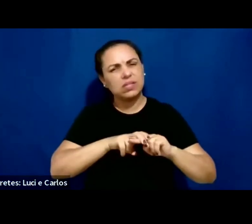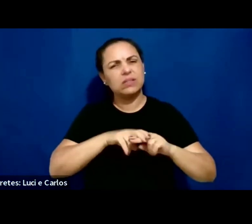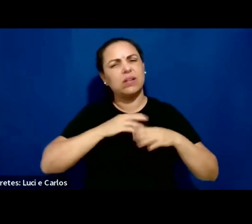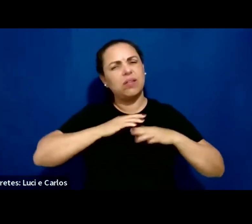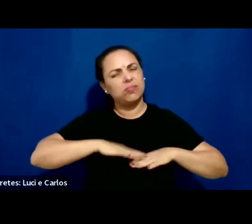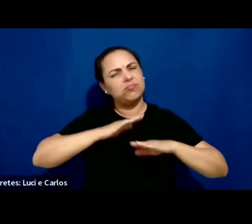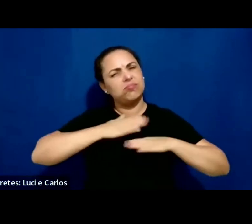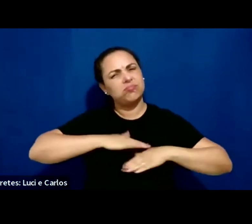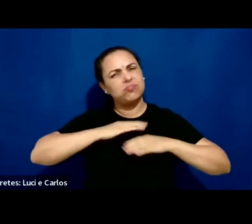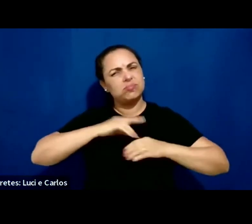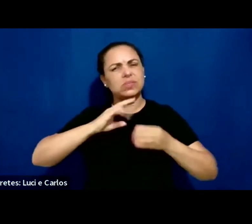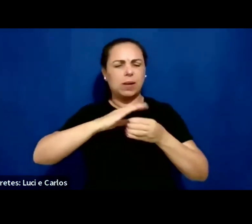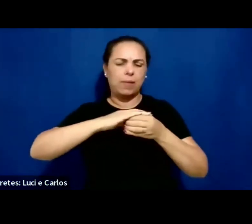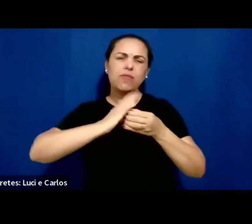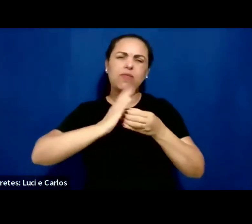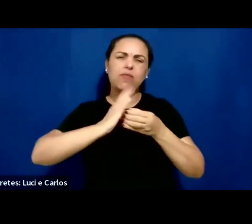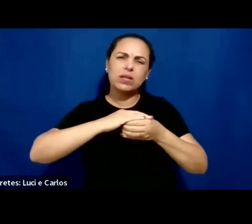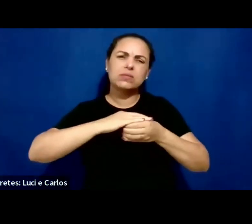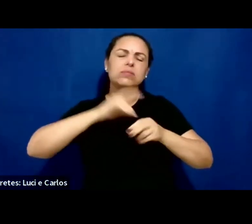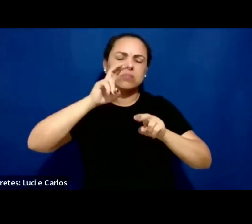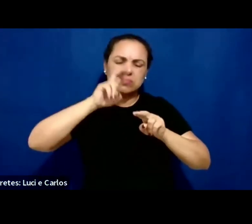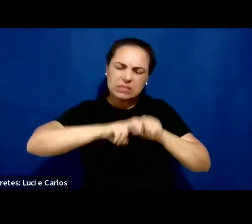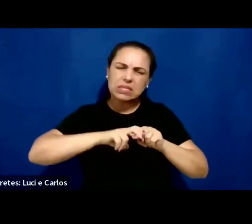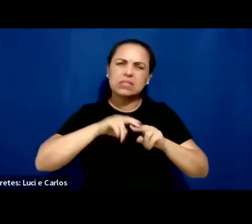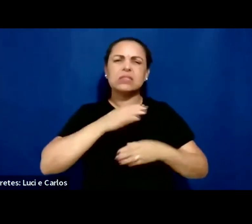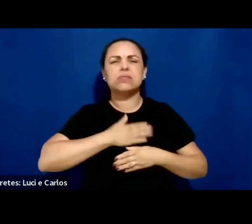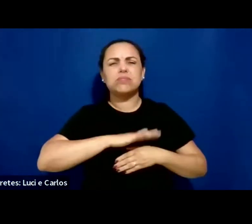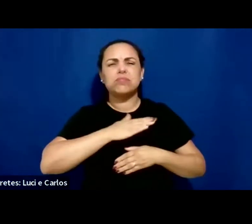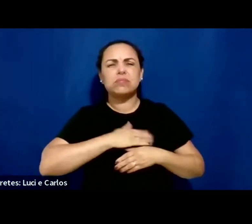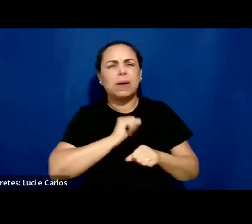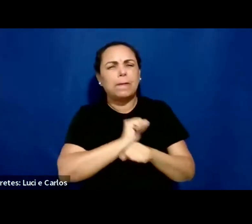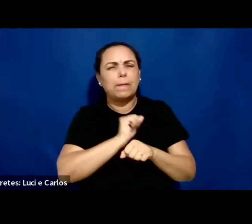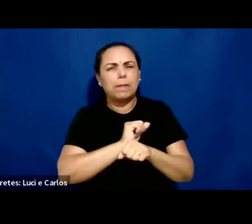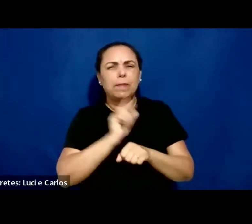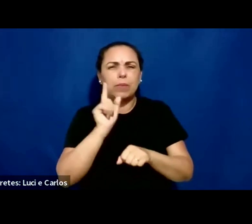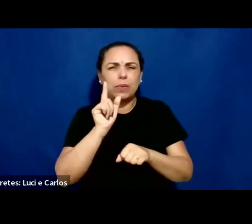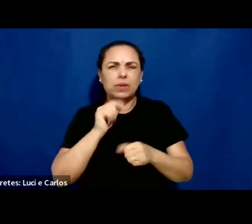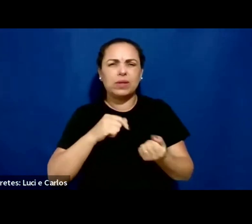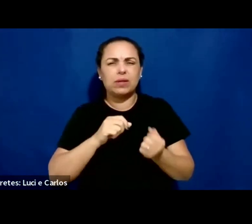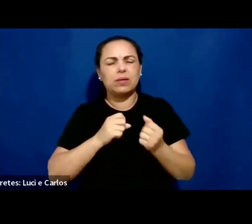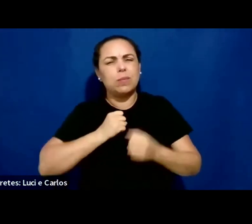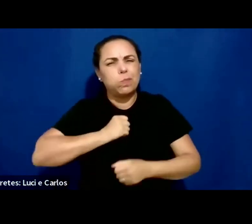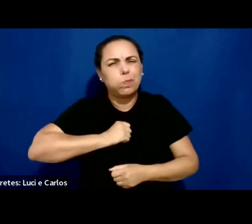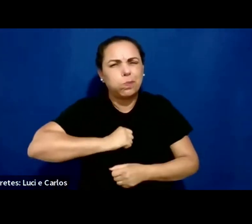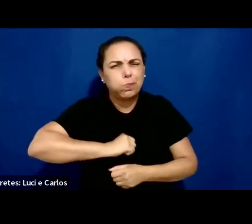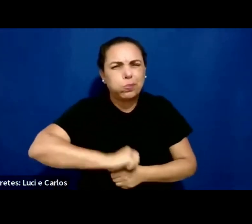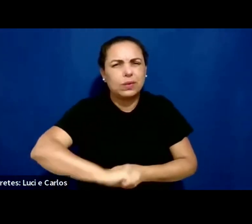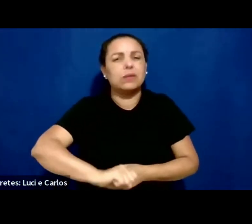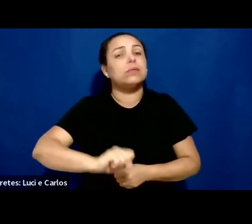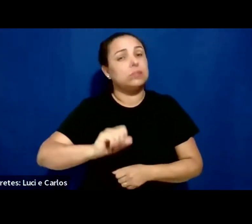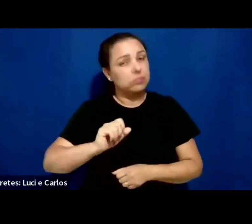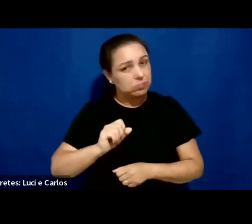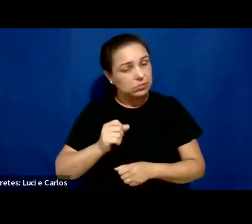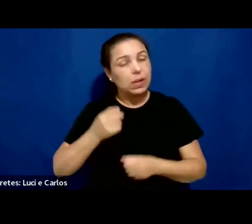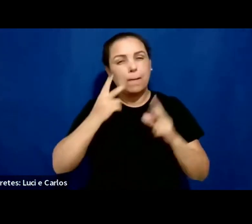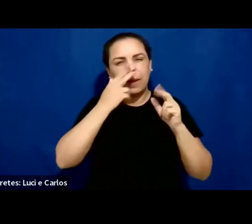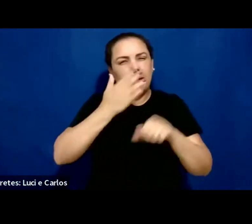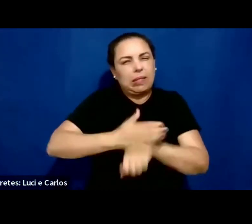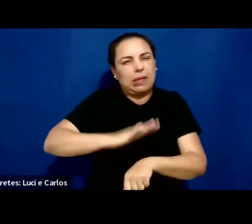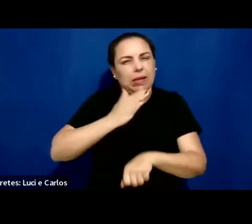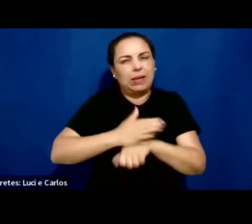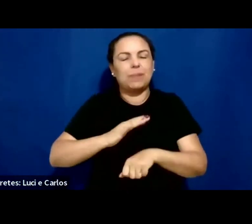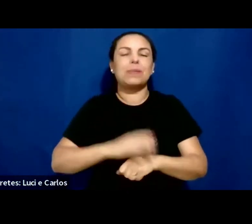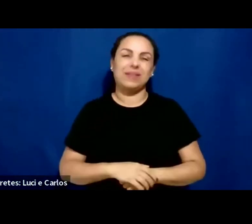vaso mesmo sem aquela vontade, ok? Que tipo de fezes eu devo me preocupar? Fezes mole,